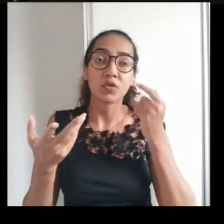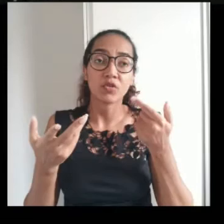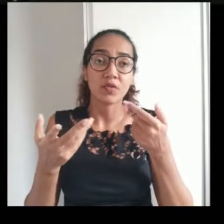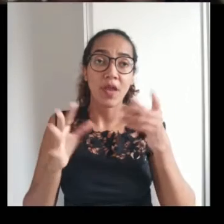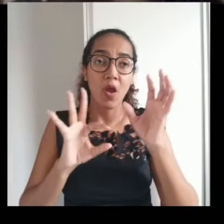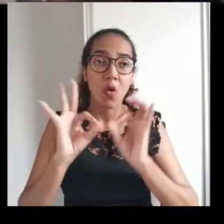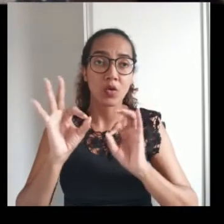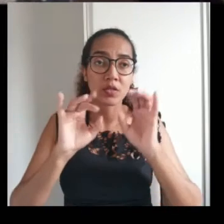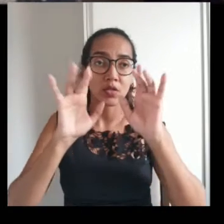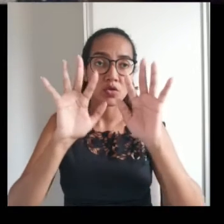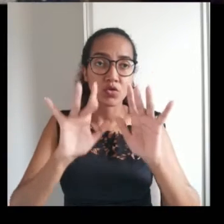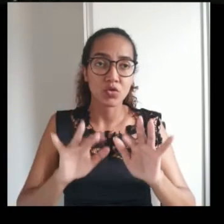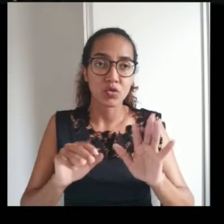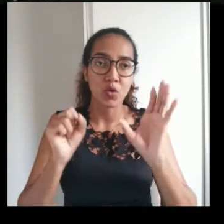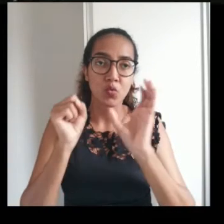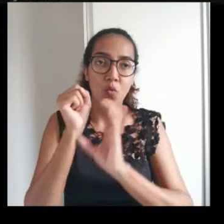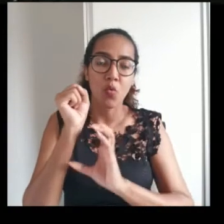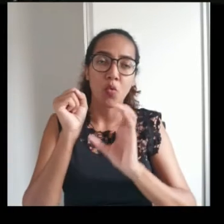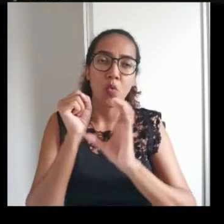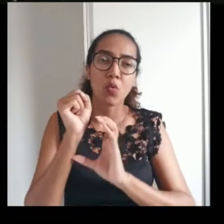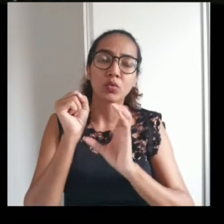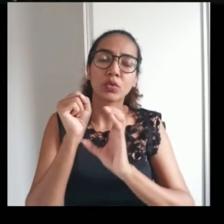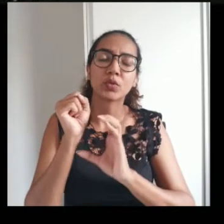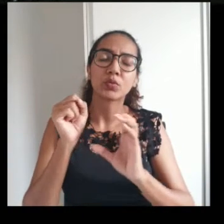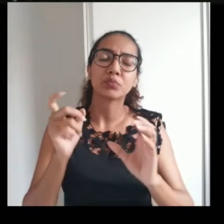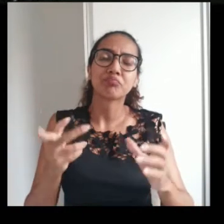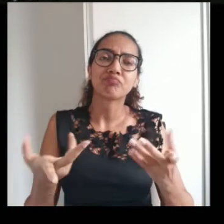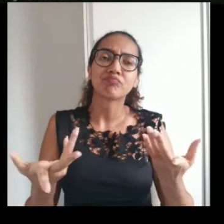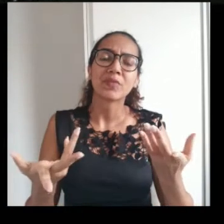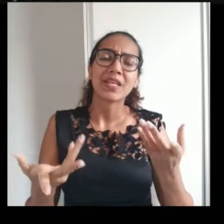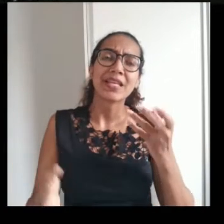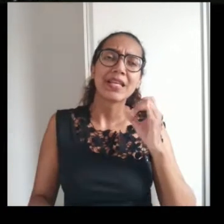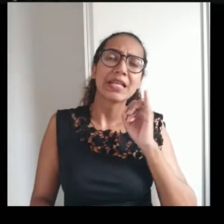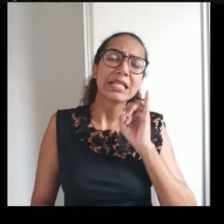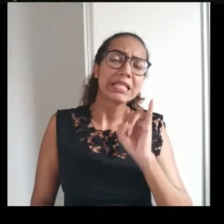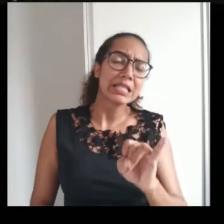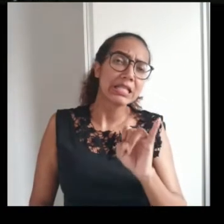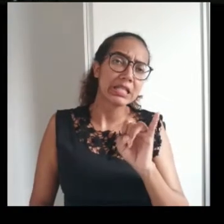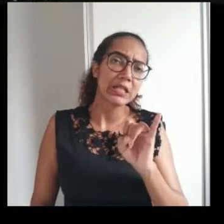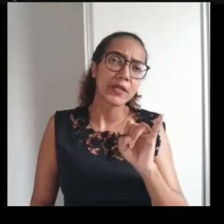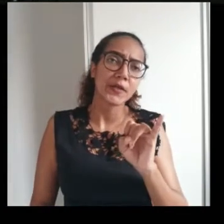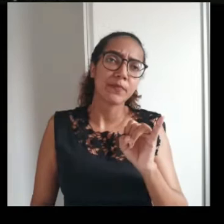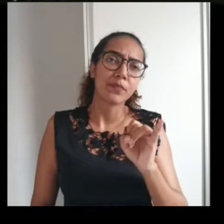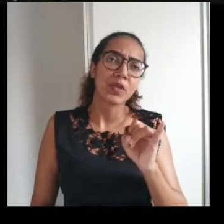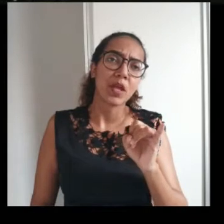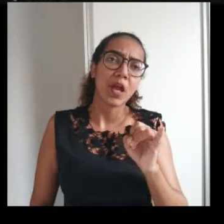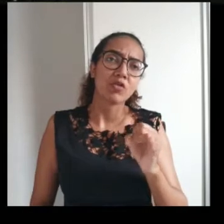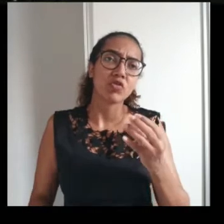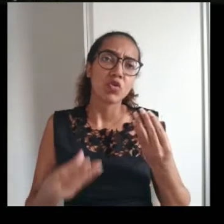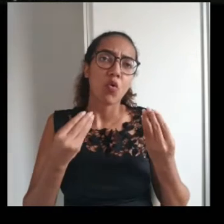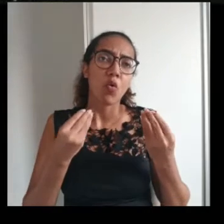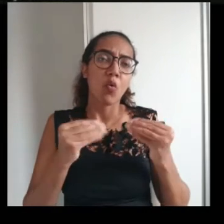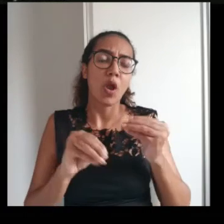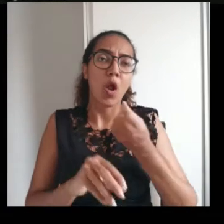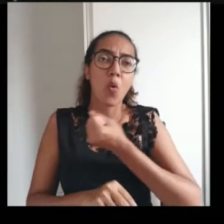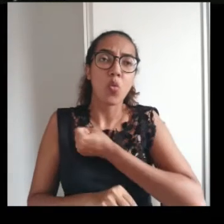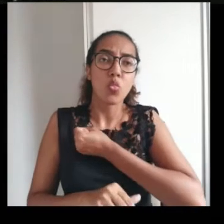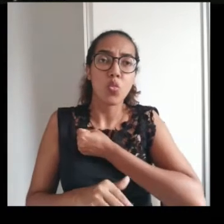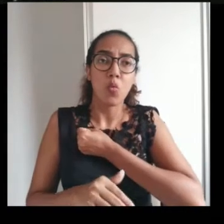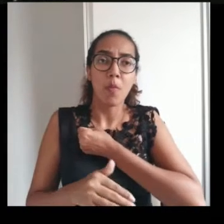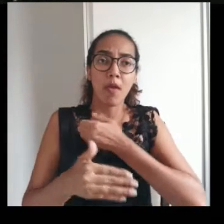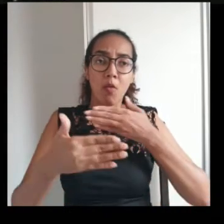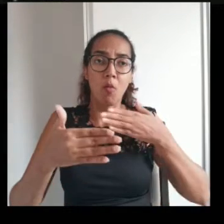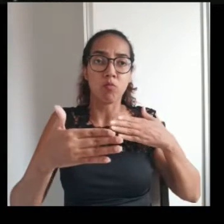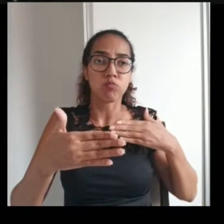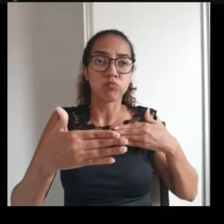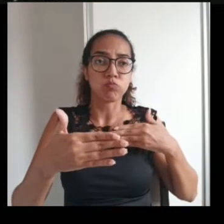nossos Certo. códigos Uhum. assim, Uhum. se a gente fazer com um número finito e esse número e